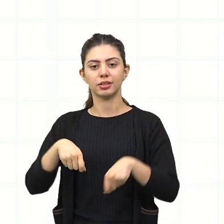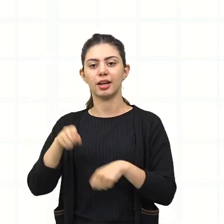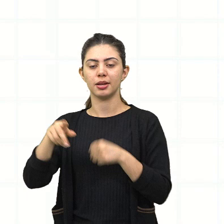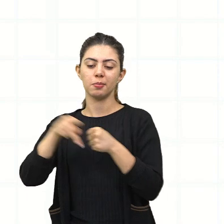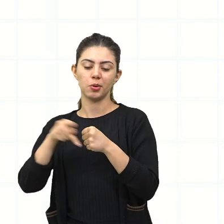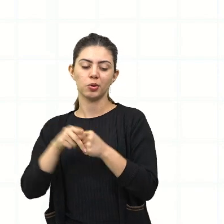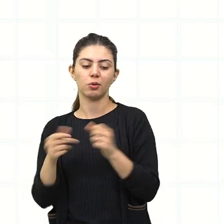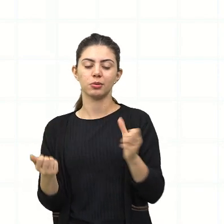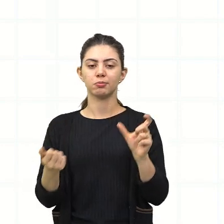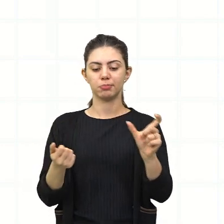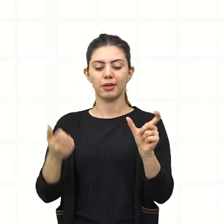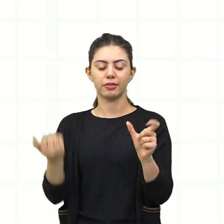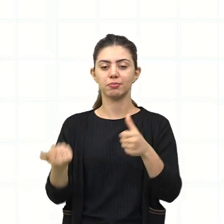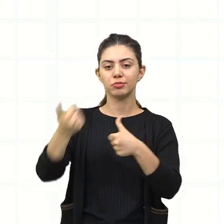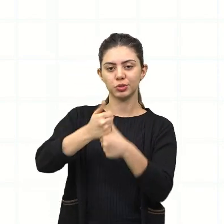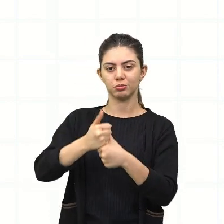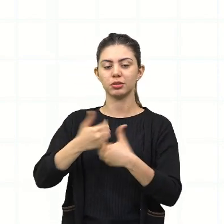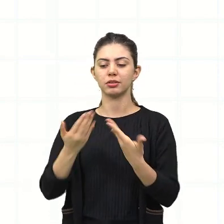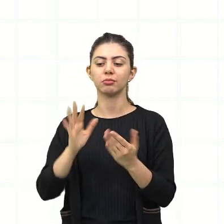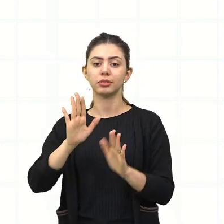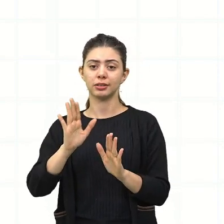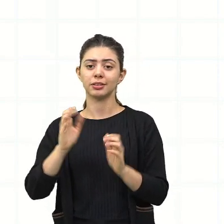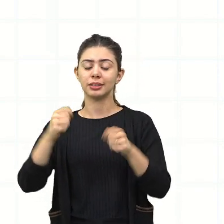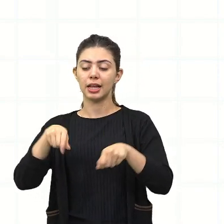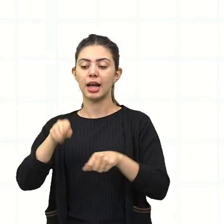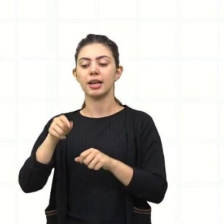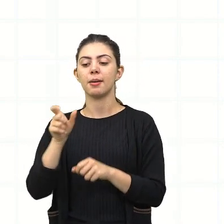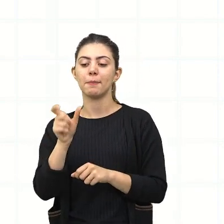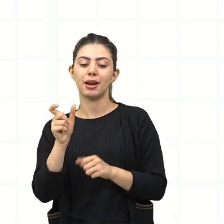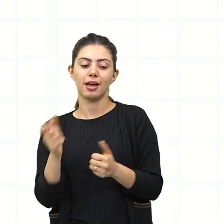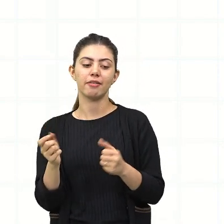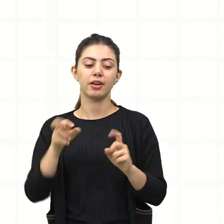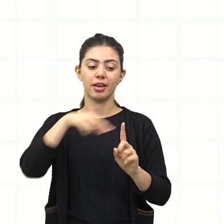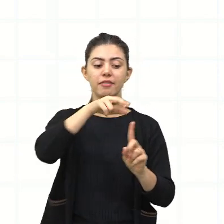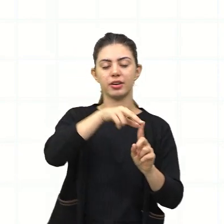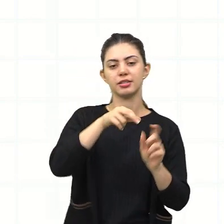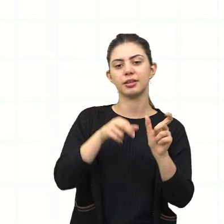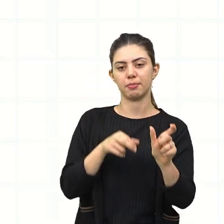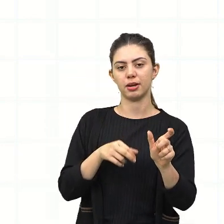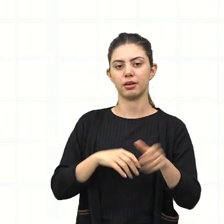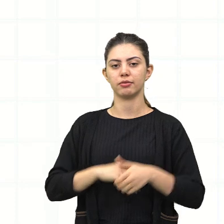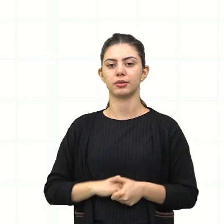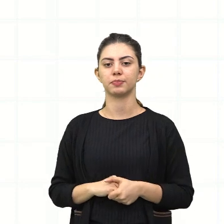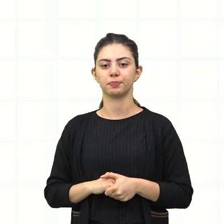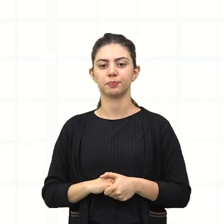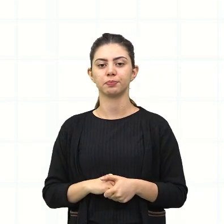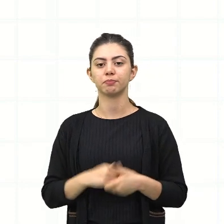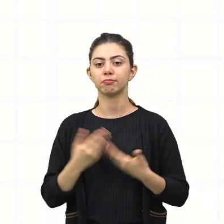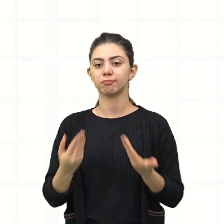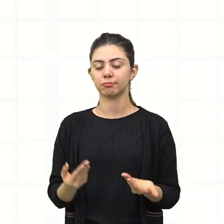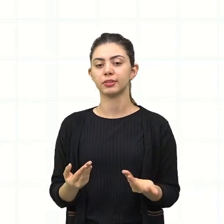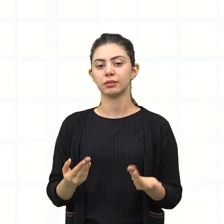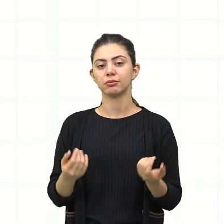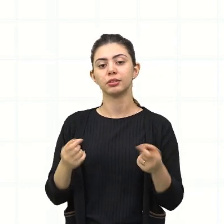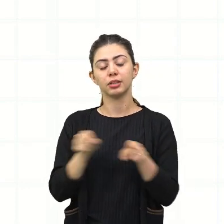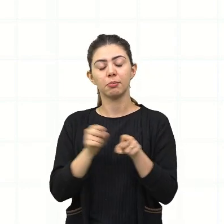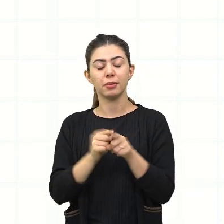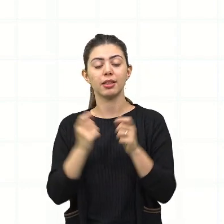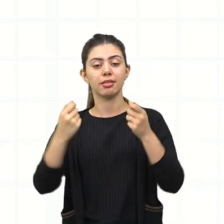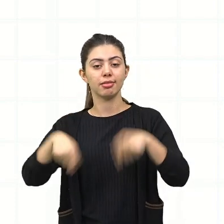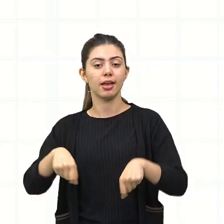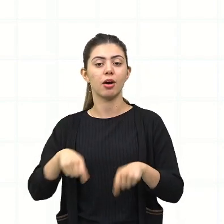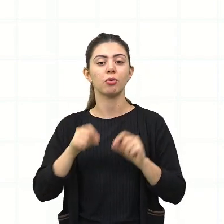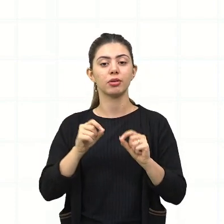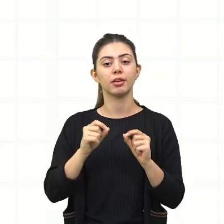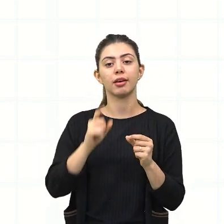cansativo, eu preciso fazer a referência a essa palavra e eu vou usar como um substituto esse pronome relativo. E para criar uma conexão, ele também vai servir